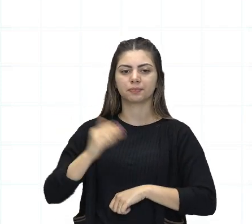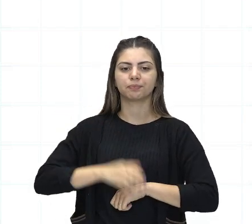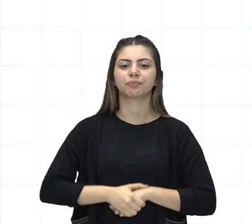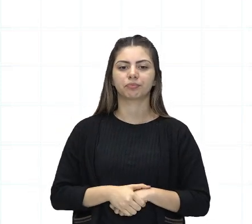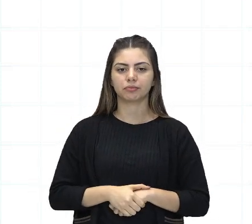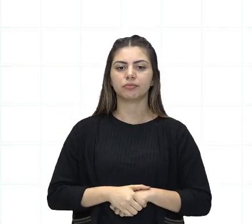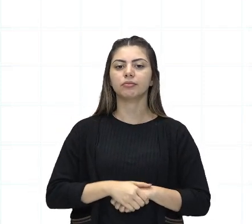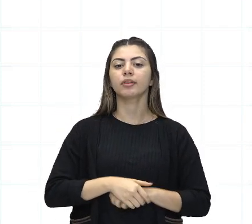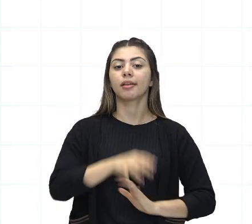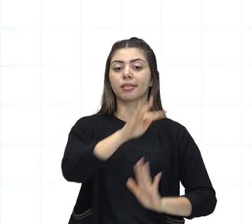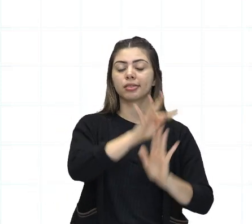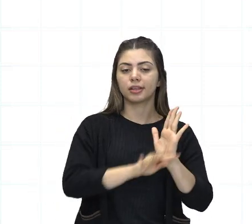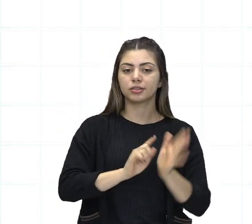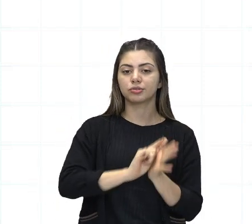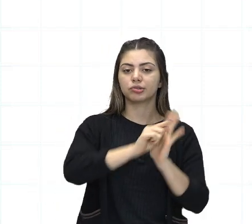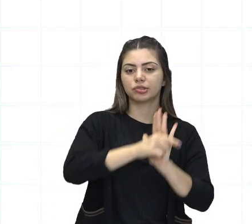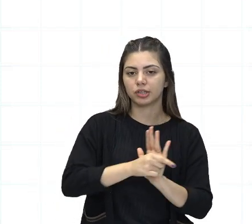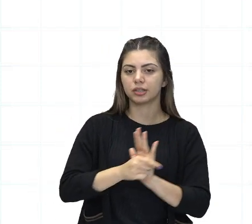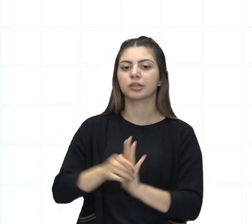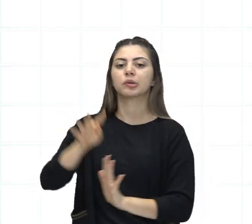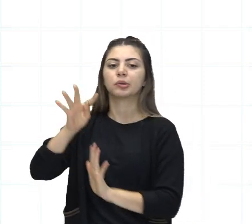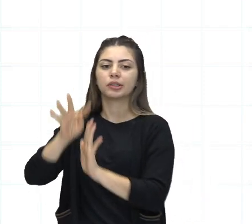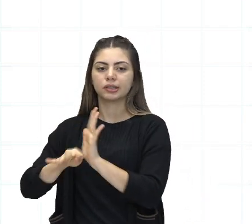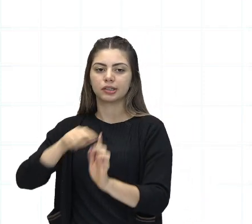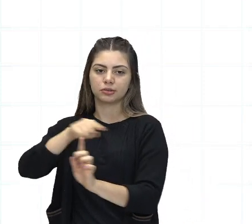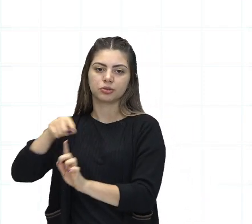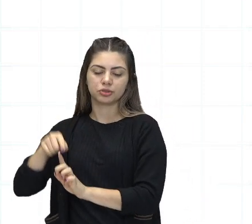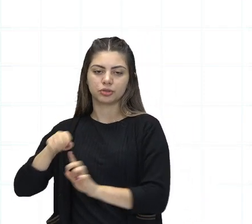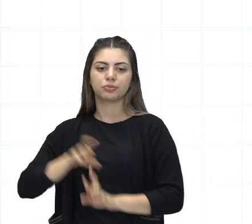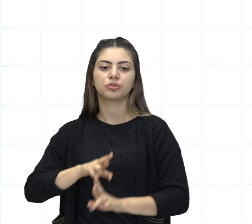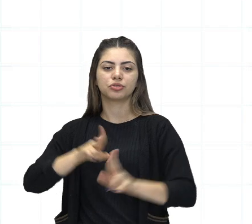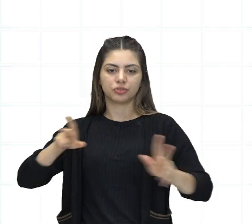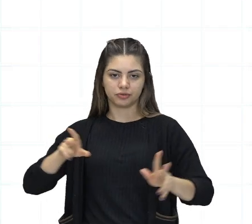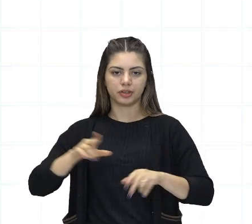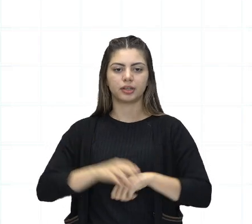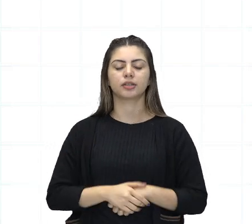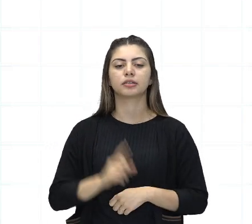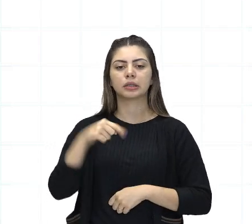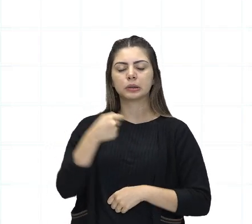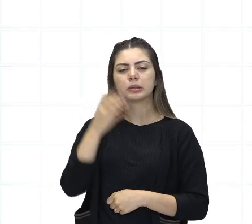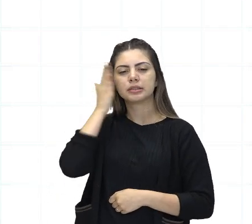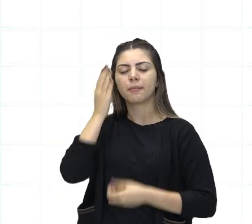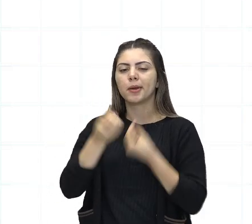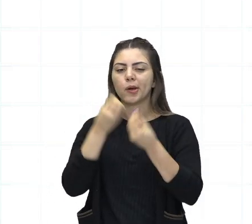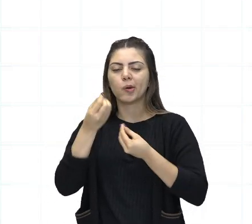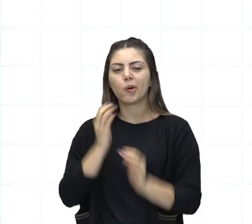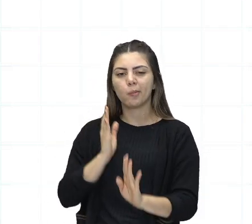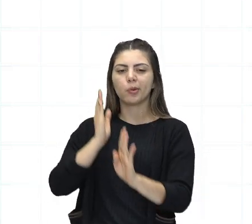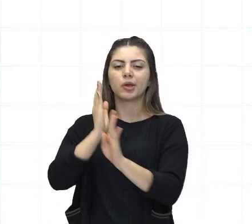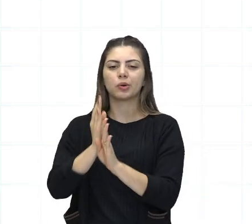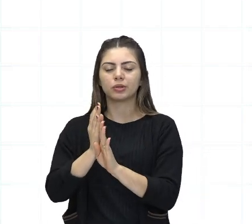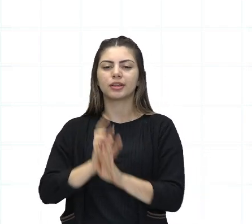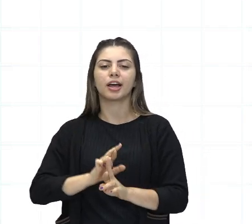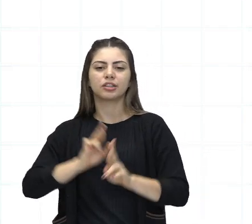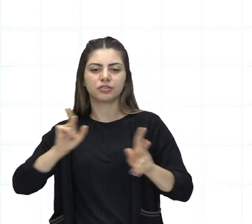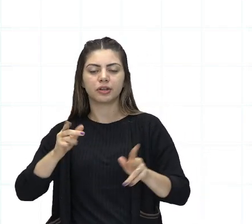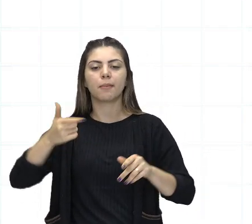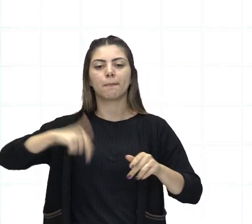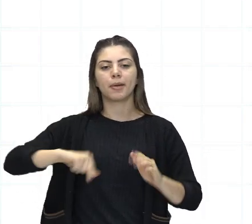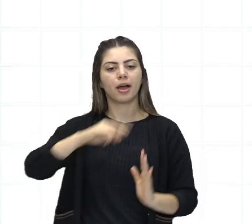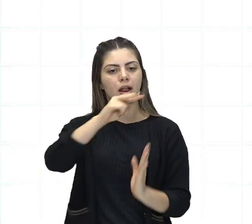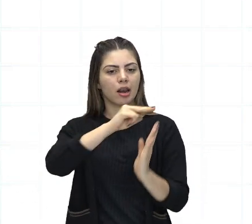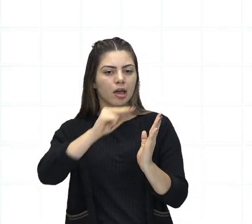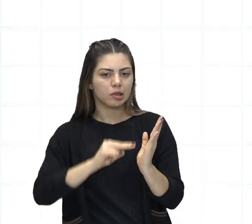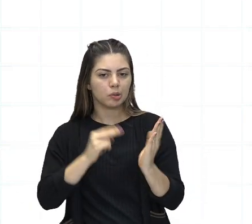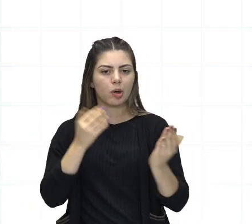em distinção entre gênero textual e tipologia textual, reconhecimento,